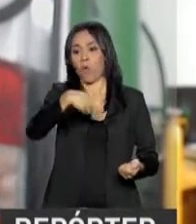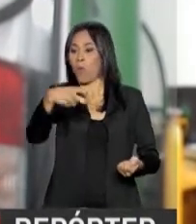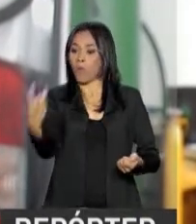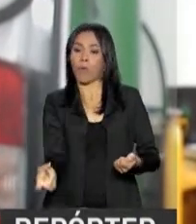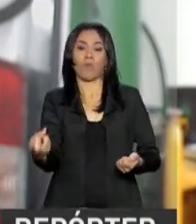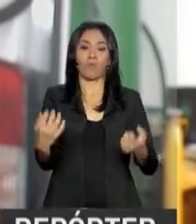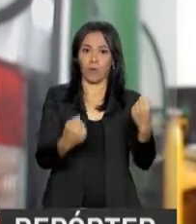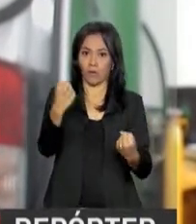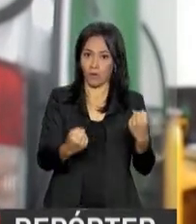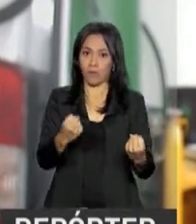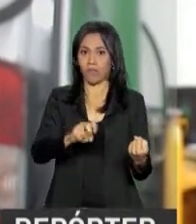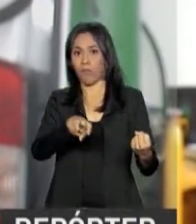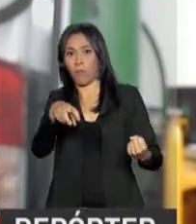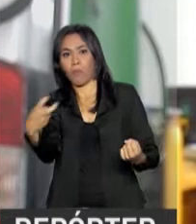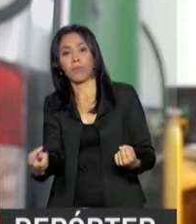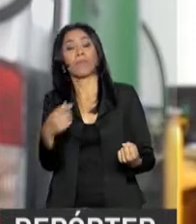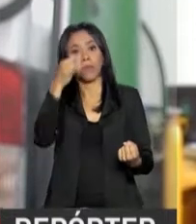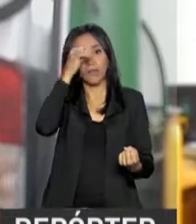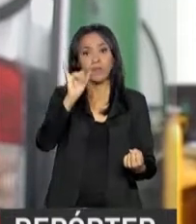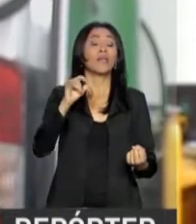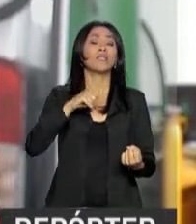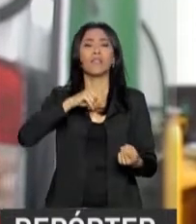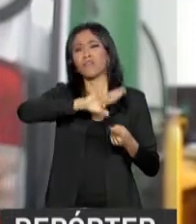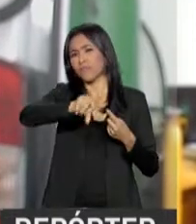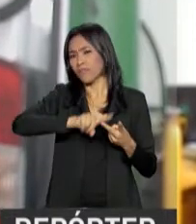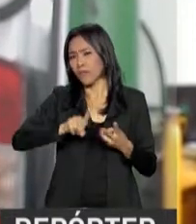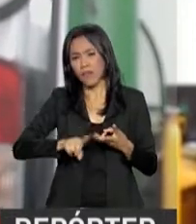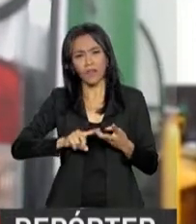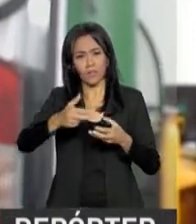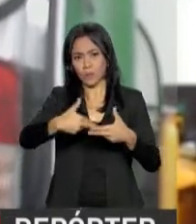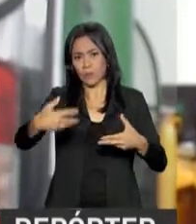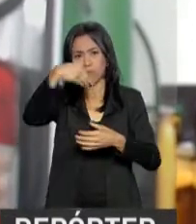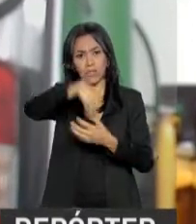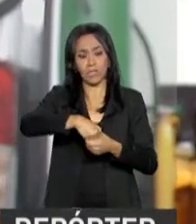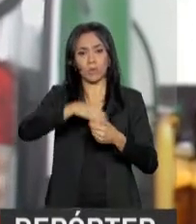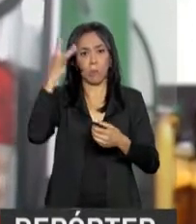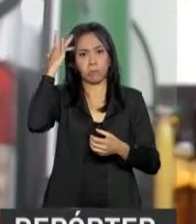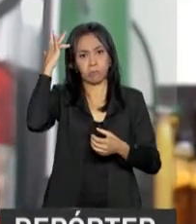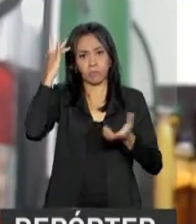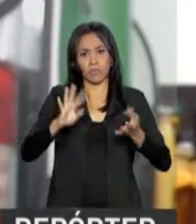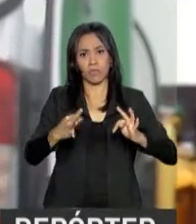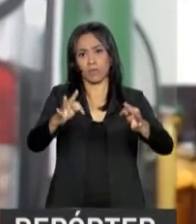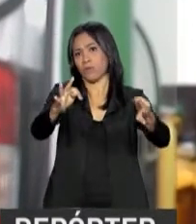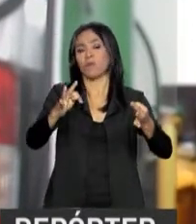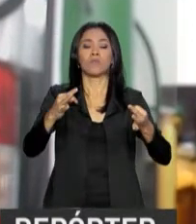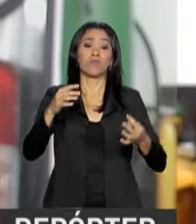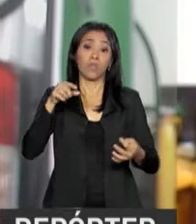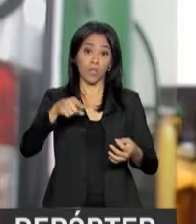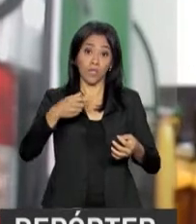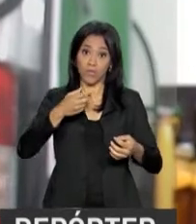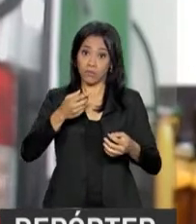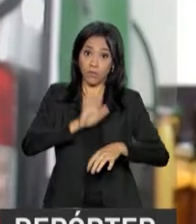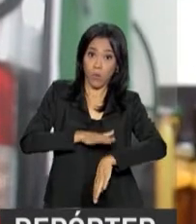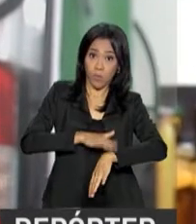sp adaptativo é que ele tem vários itens tecnológicos que fazem com que na condução e não uma